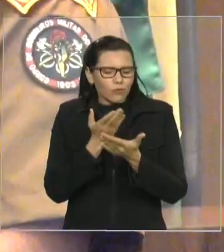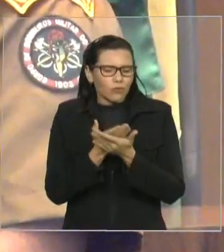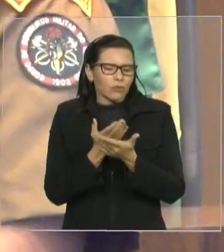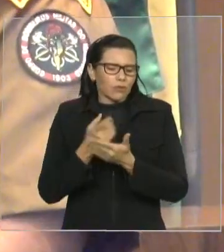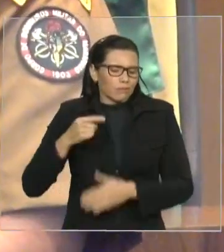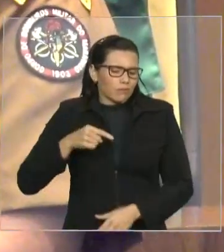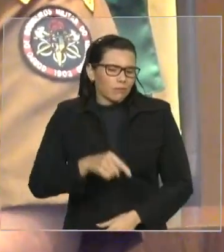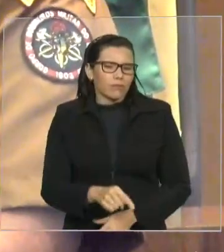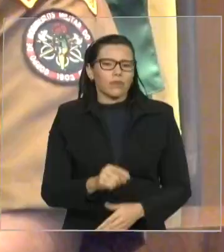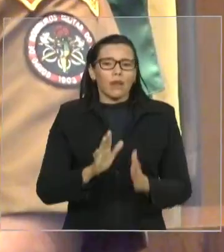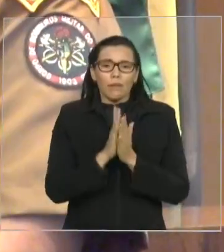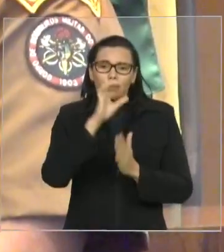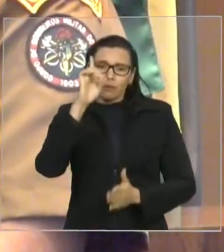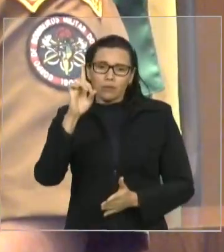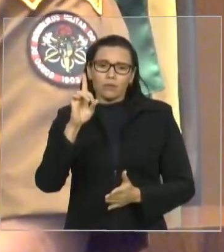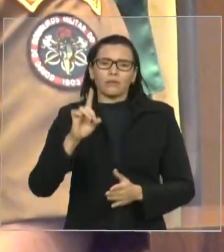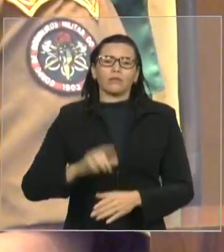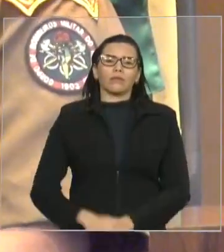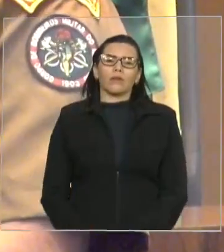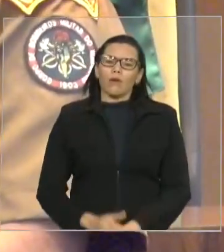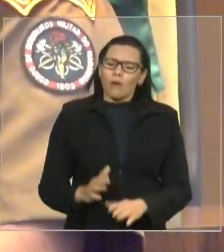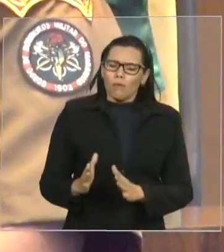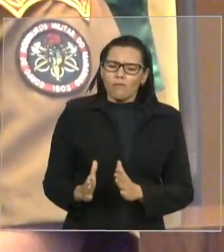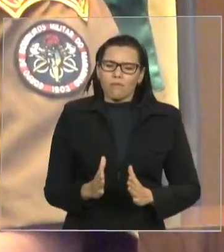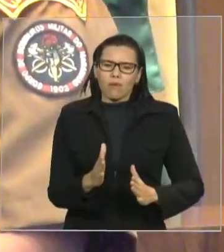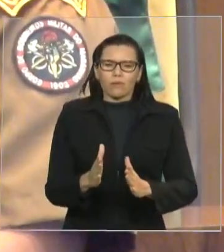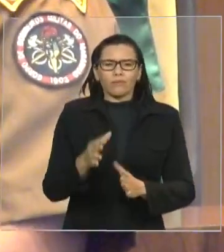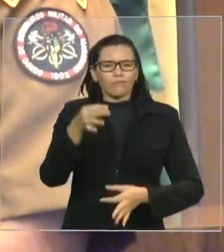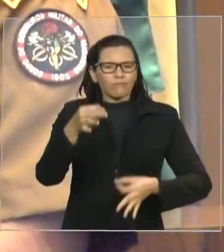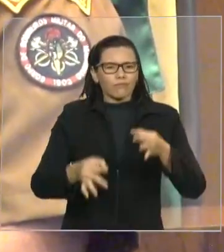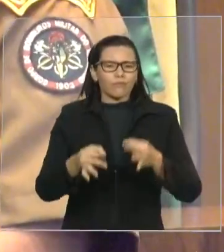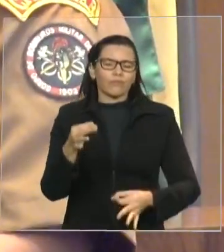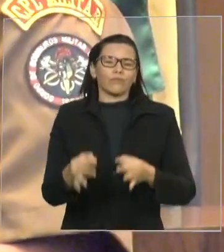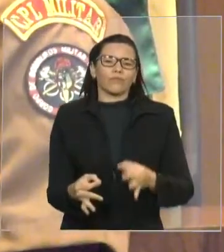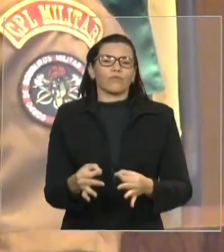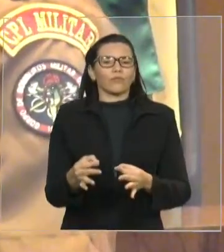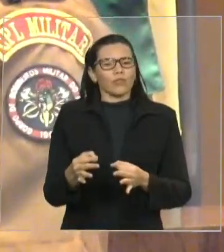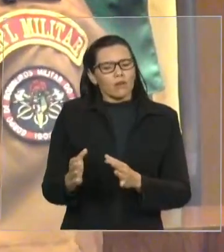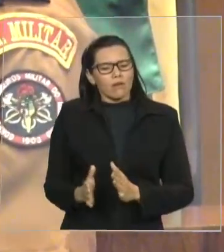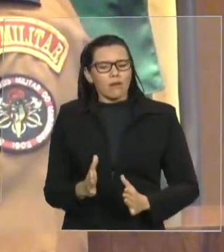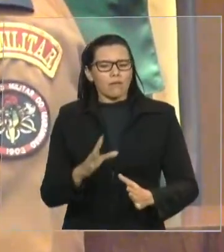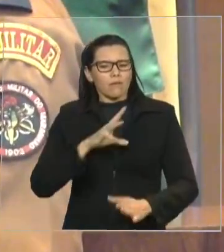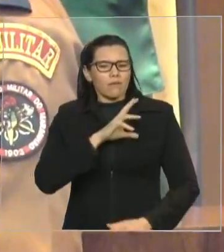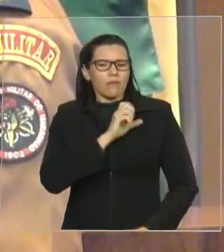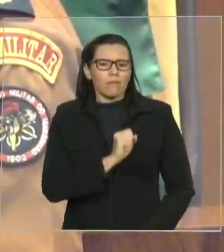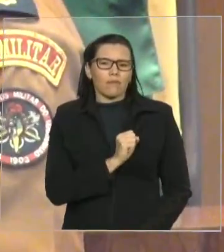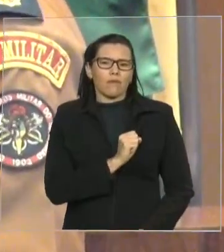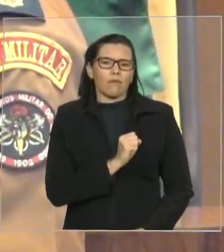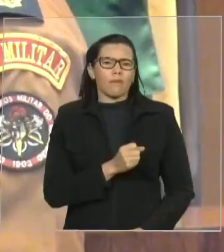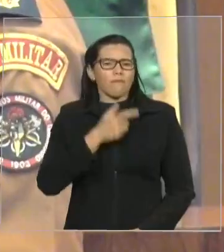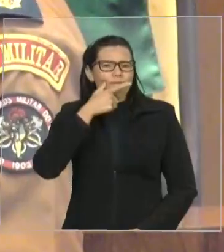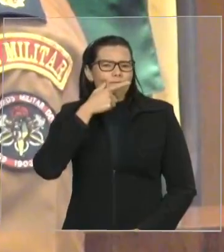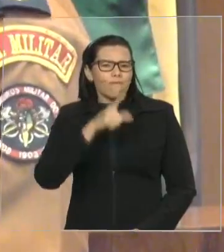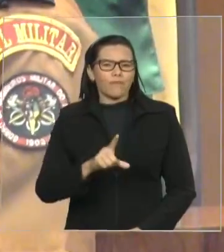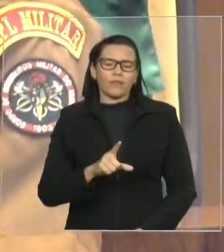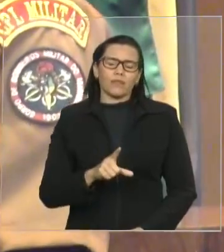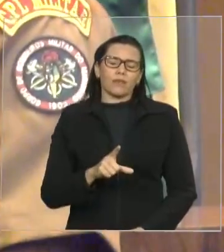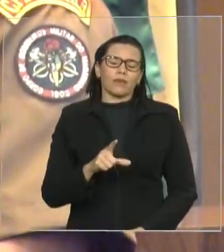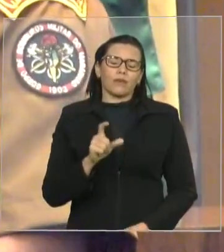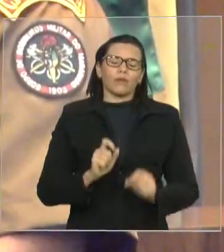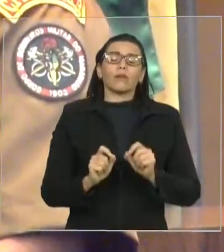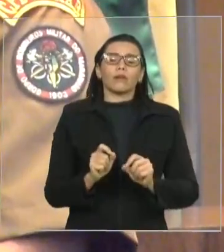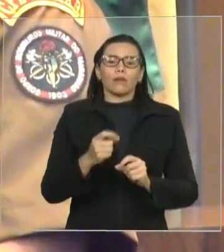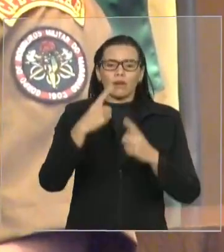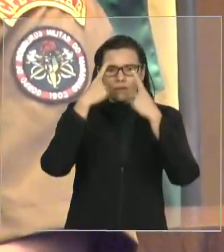nos ajudar a superar a violência. E aí temos alguns objetivos específicos, só um ou